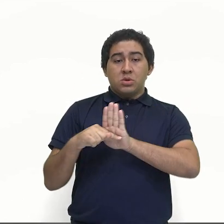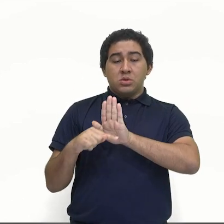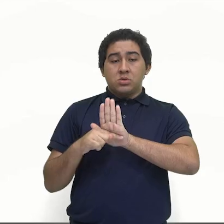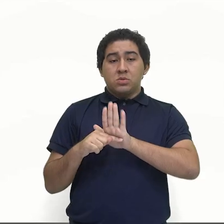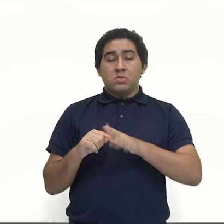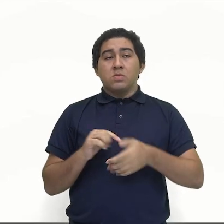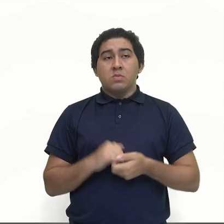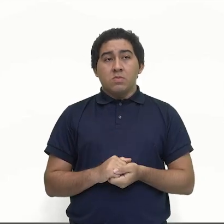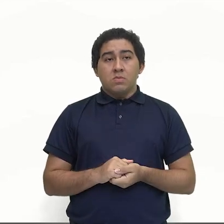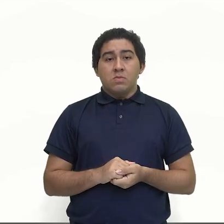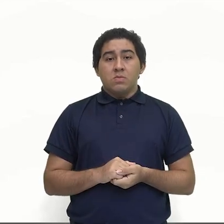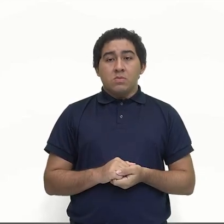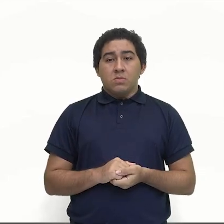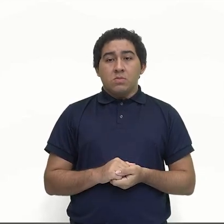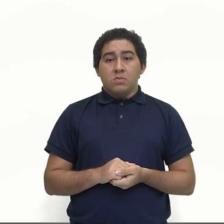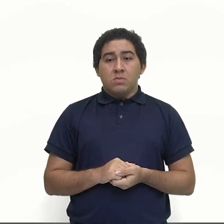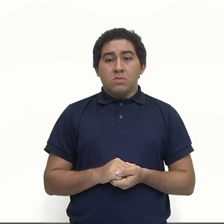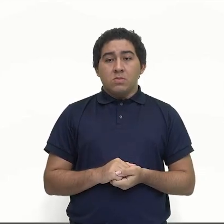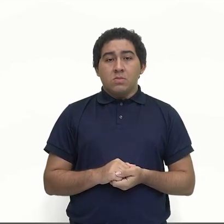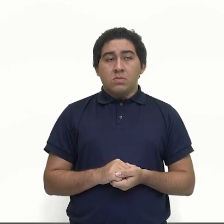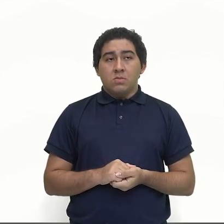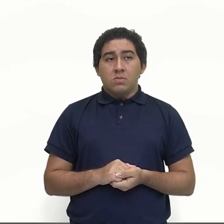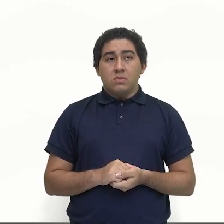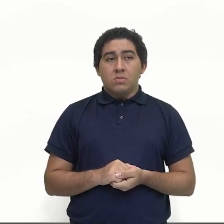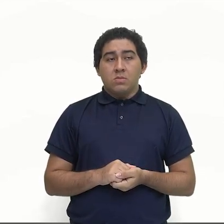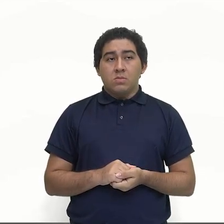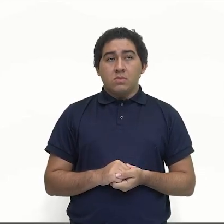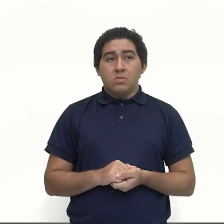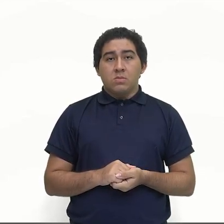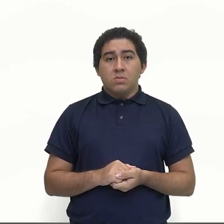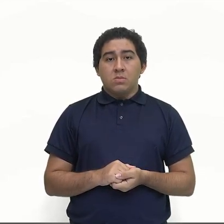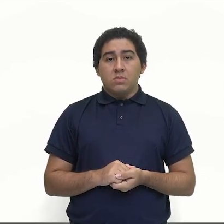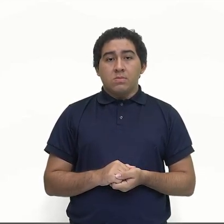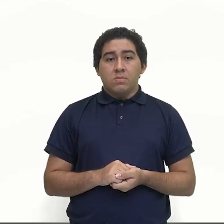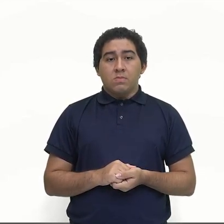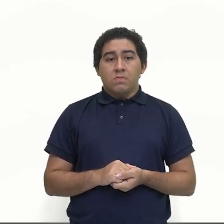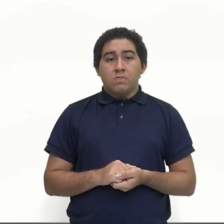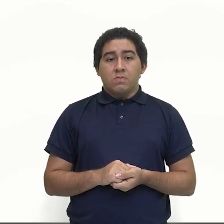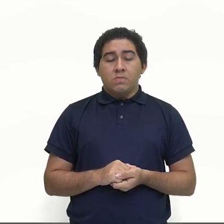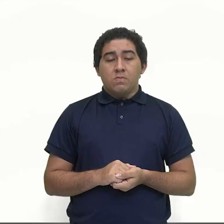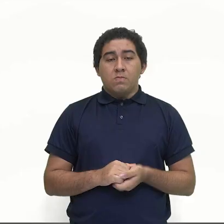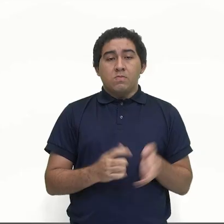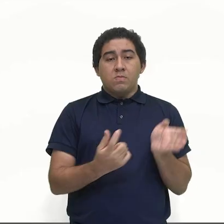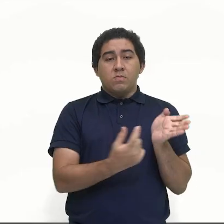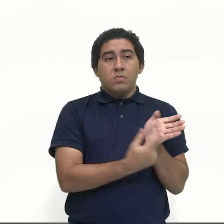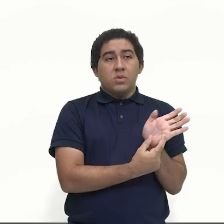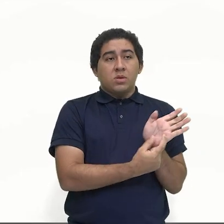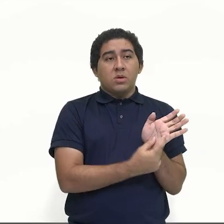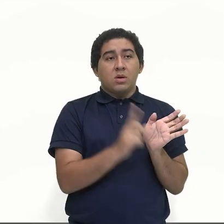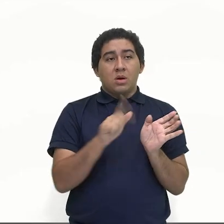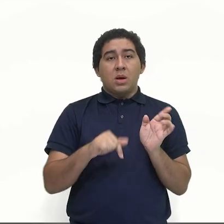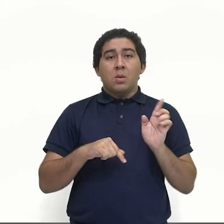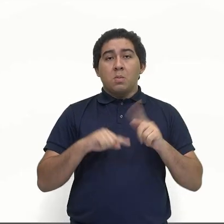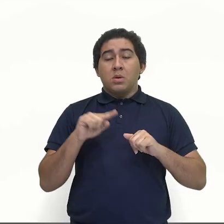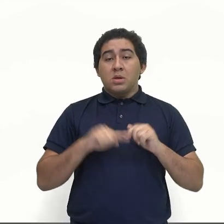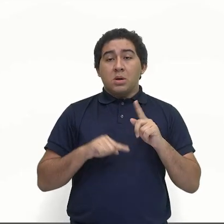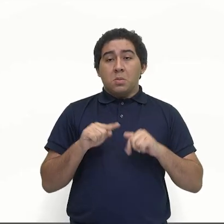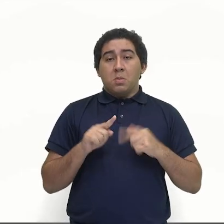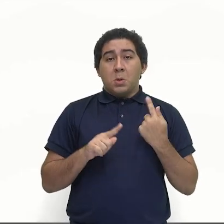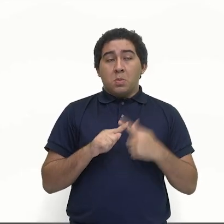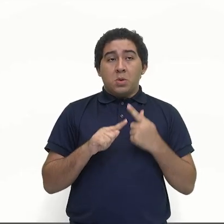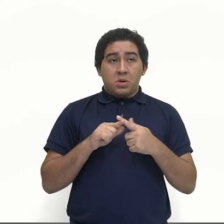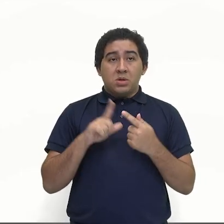negativo. A pilha ela é conhecida aí como um dispositivo. Por quê? Ela